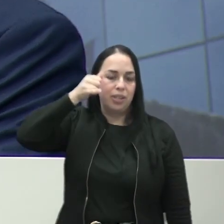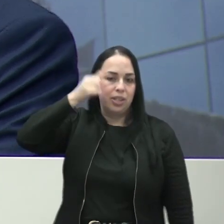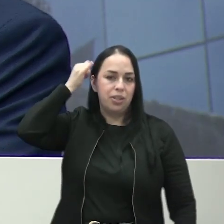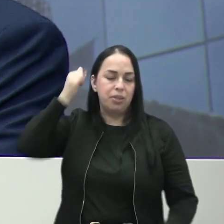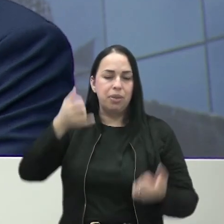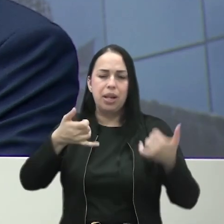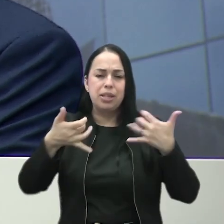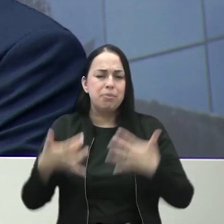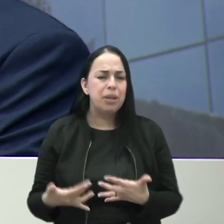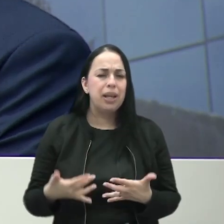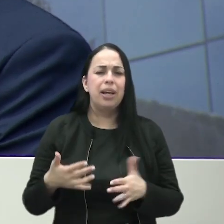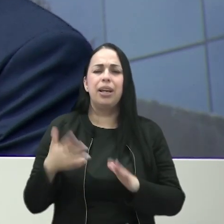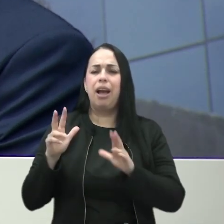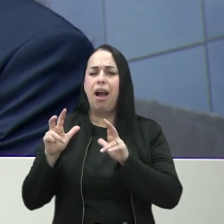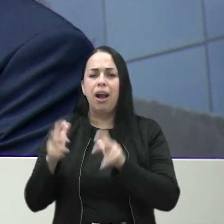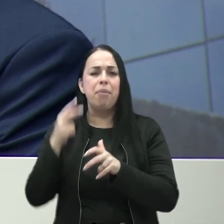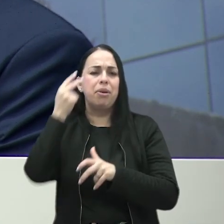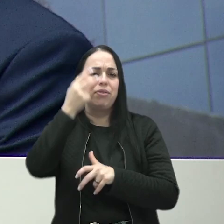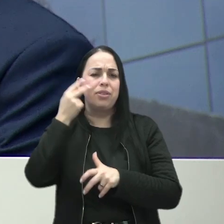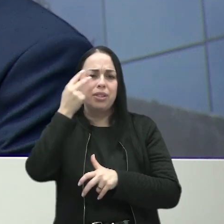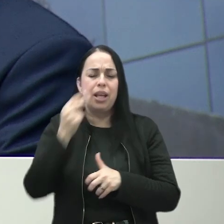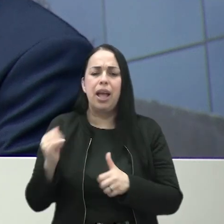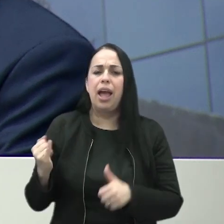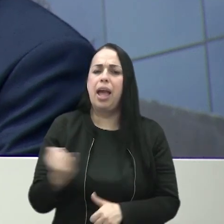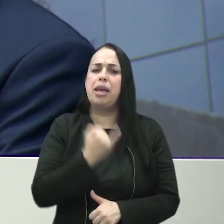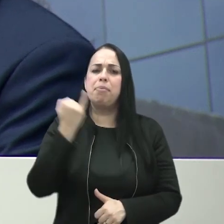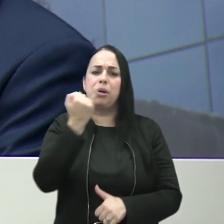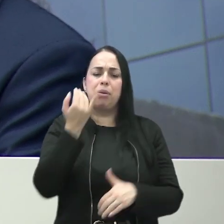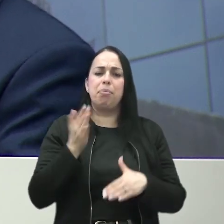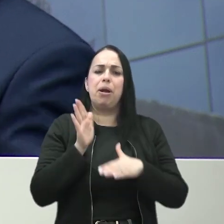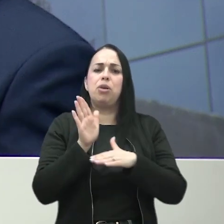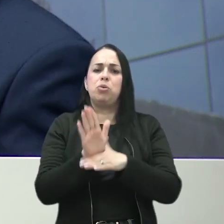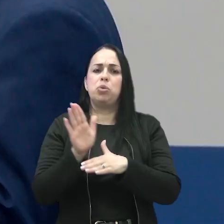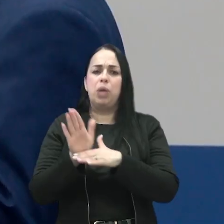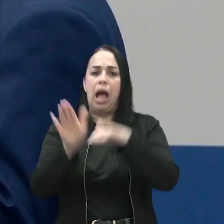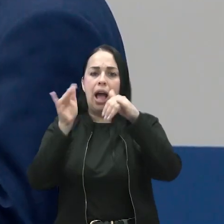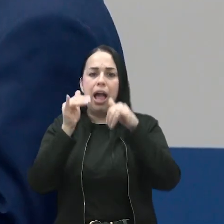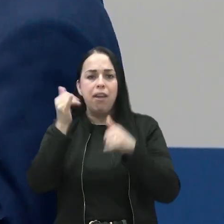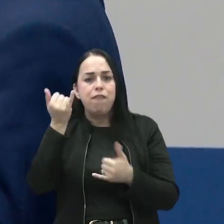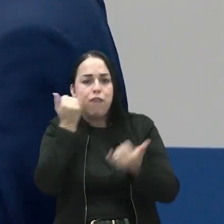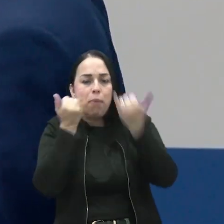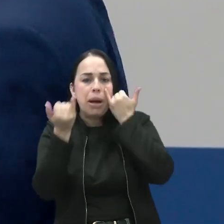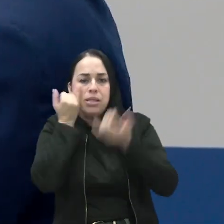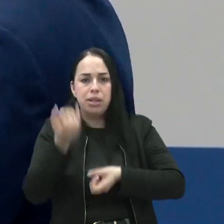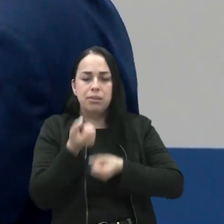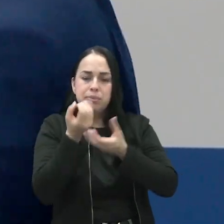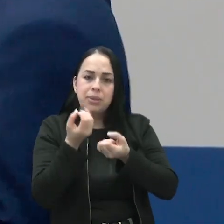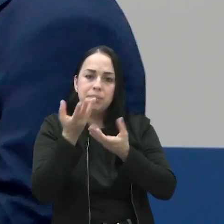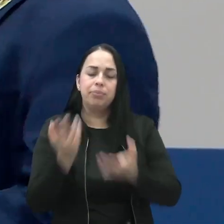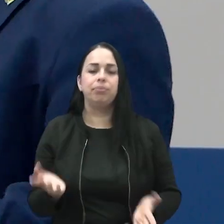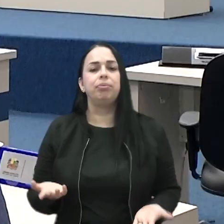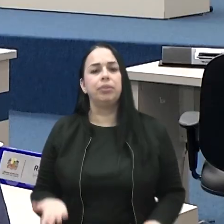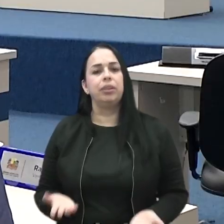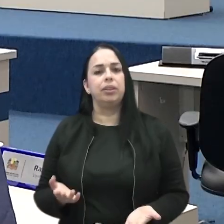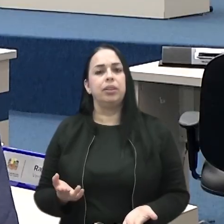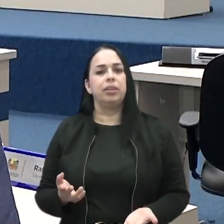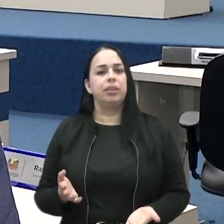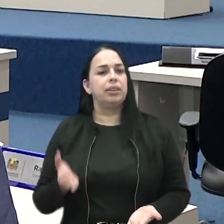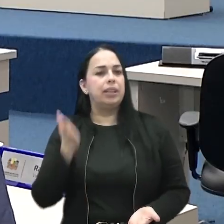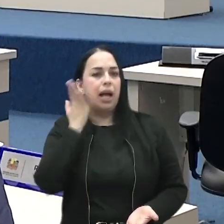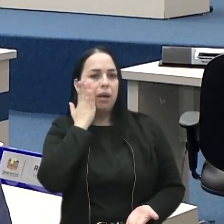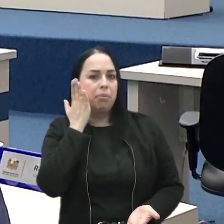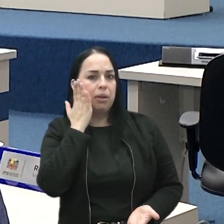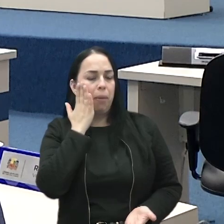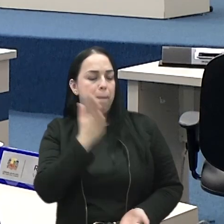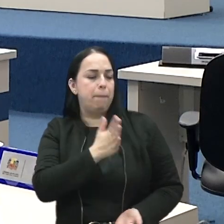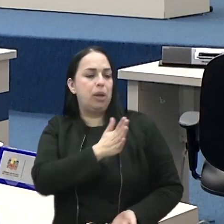vereador Sidney Campos, o poder público tem papel fundamental na conscientização e no enfrentamento do preconceito. Muito importante